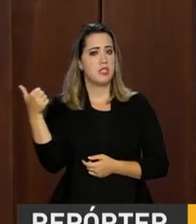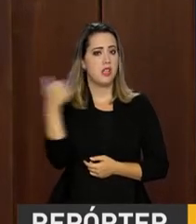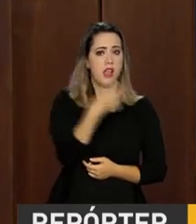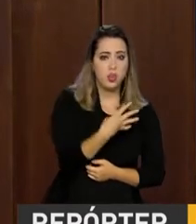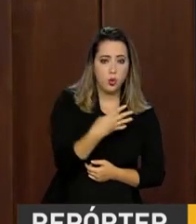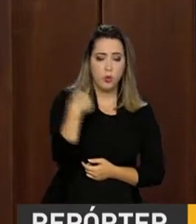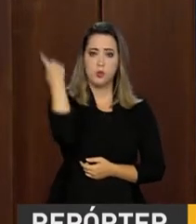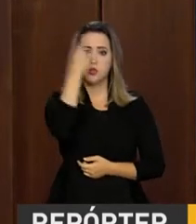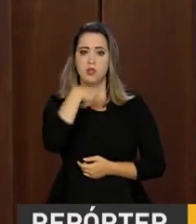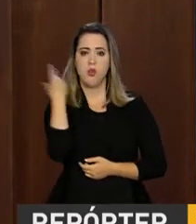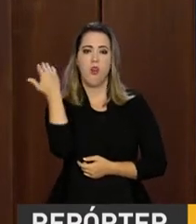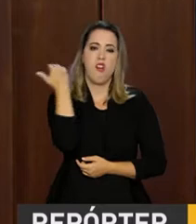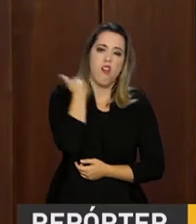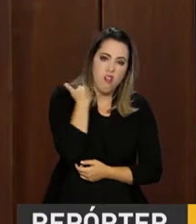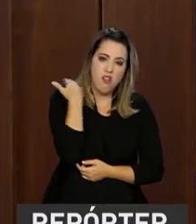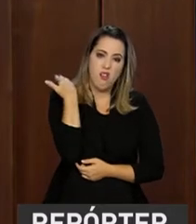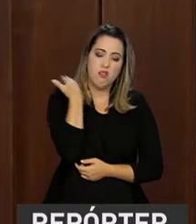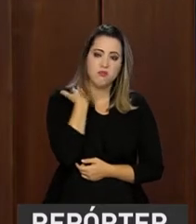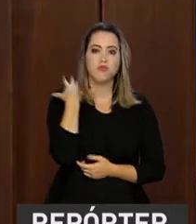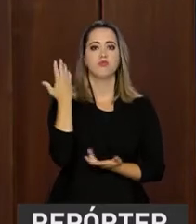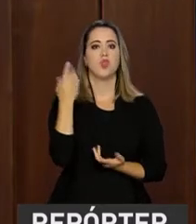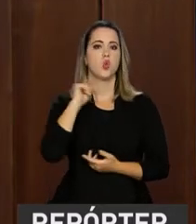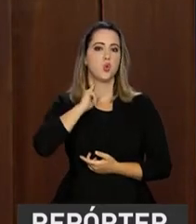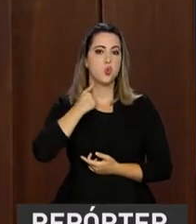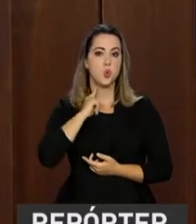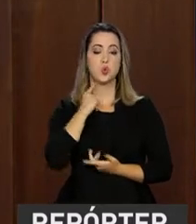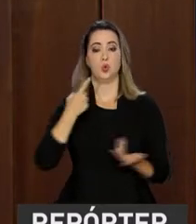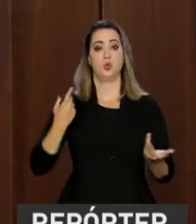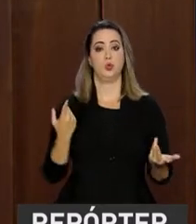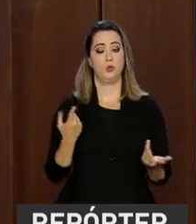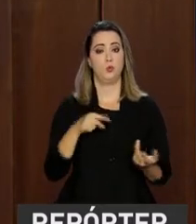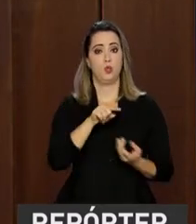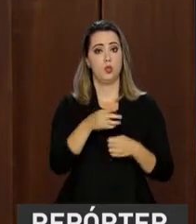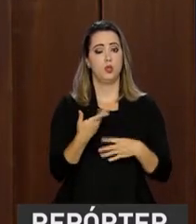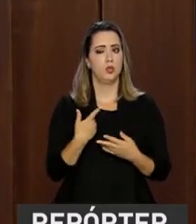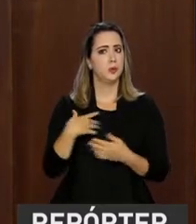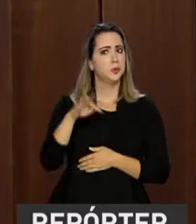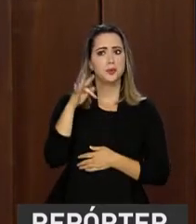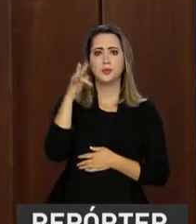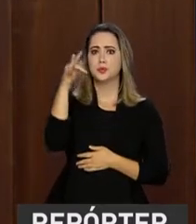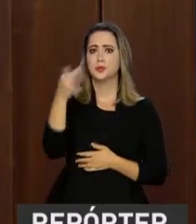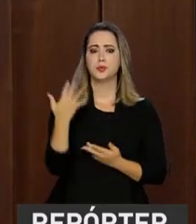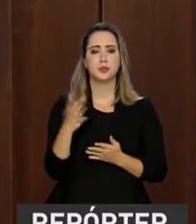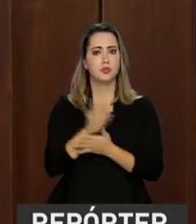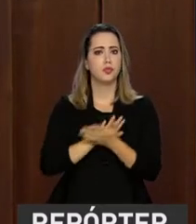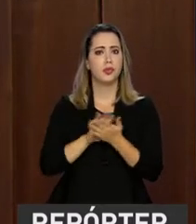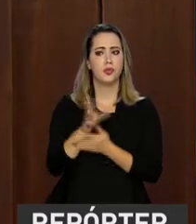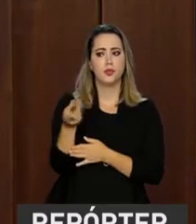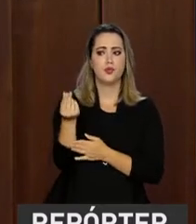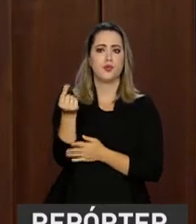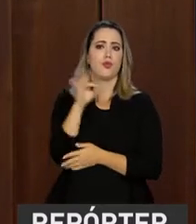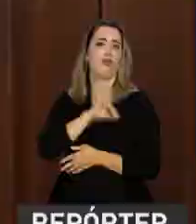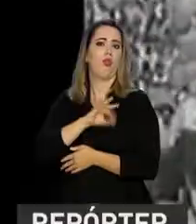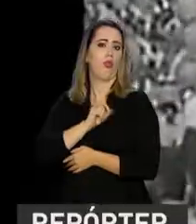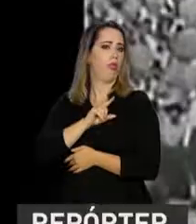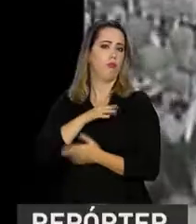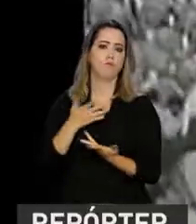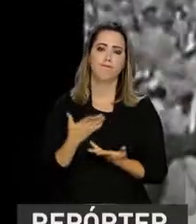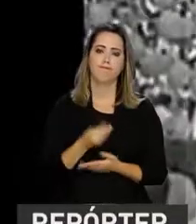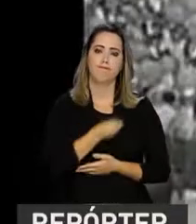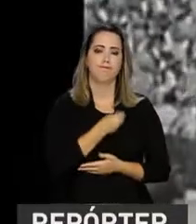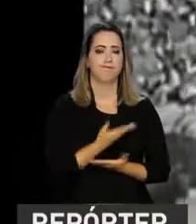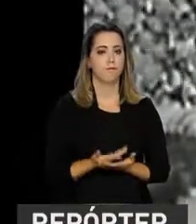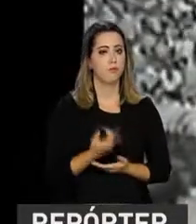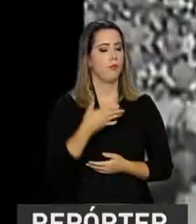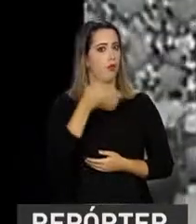insalubres, cansativas, tá? E sem terem perspectivas de ganhos e melhorias de vida. No início